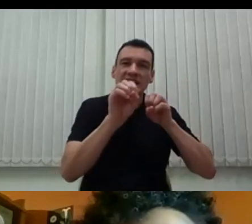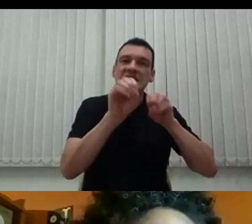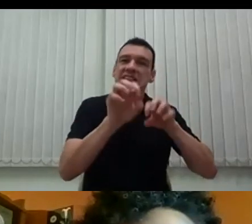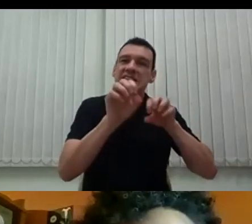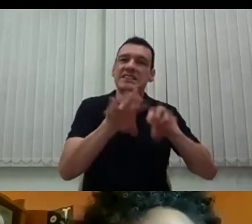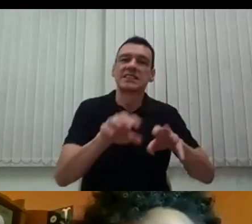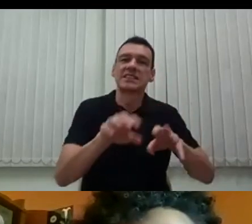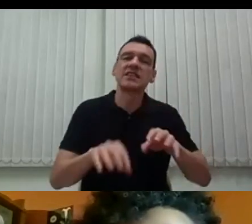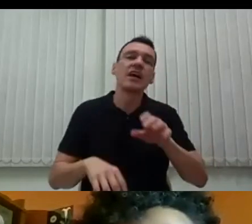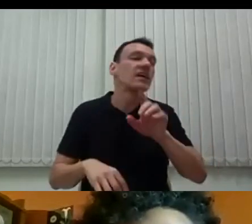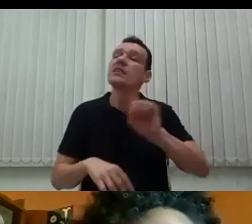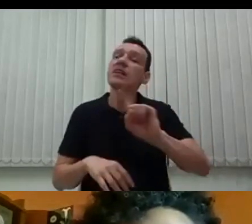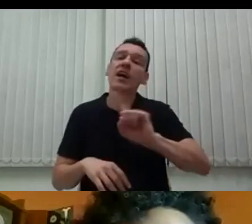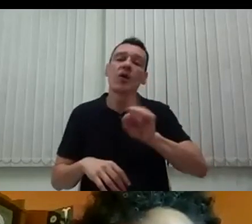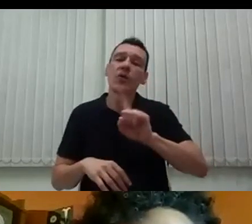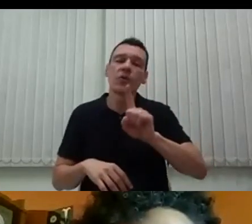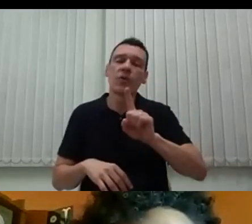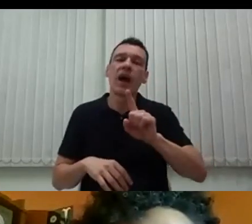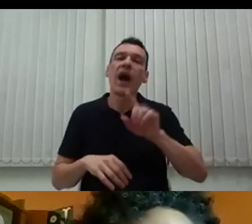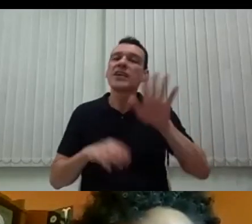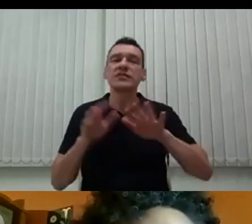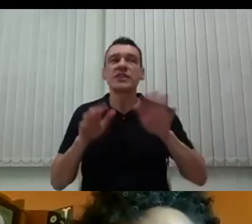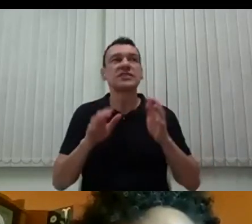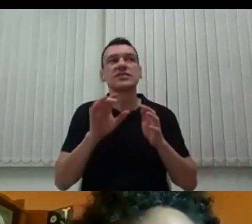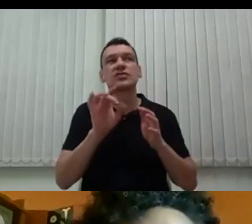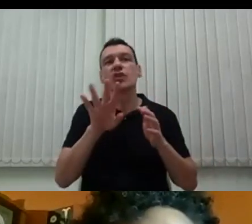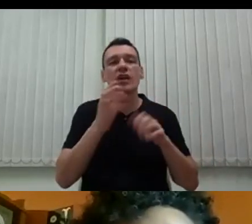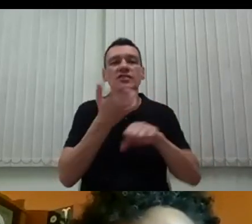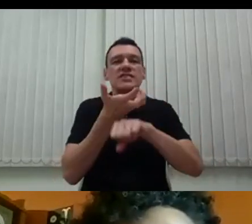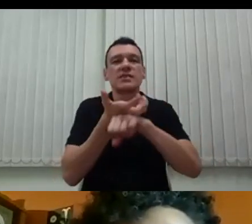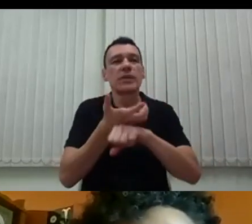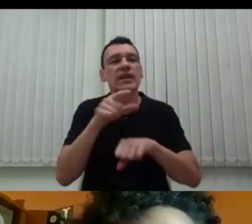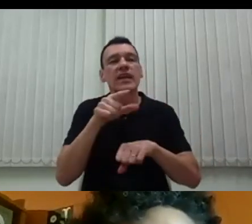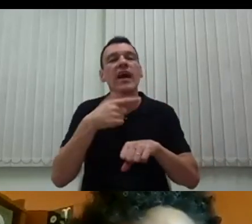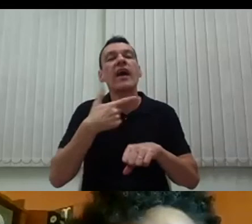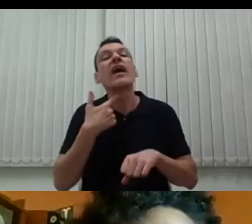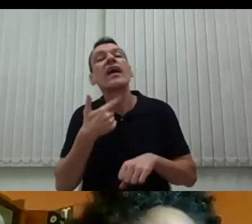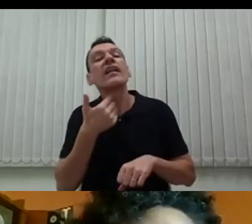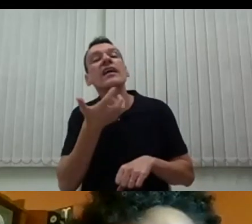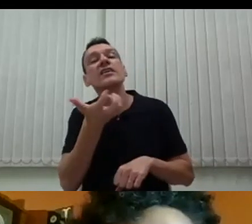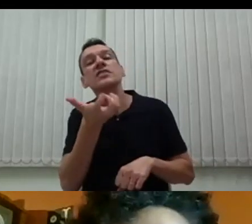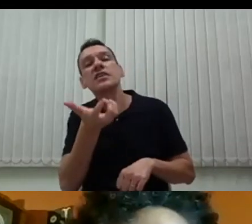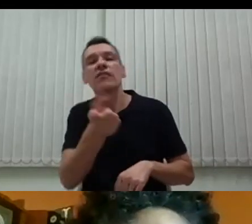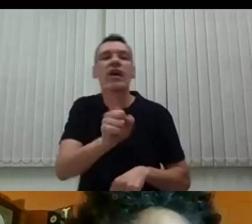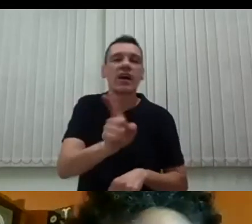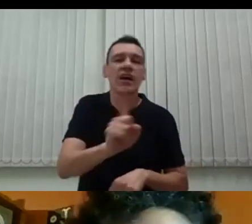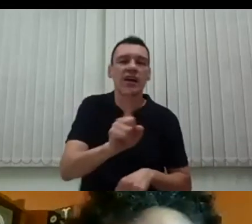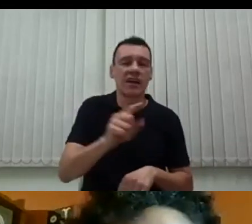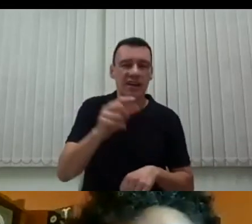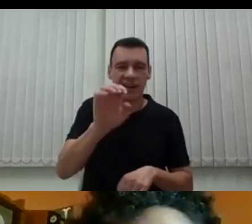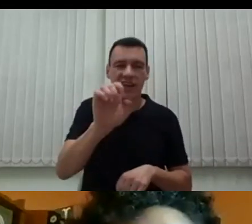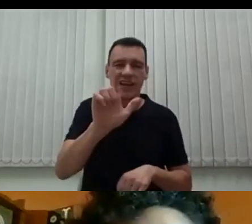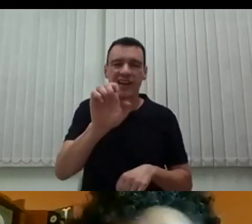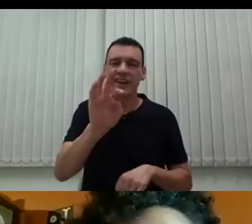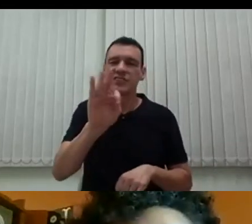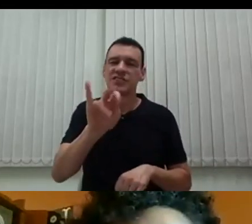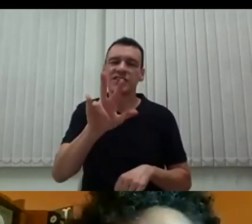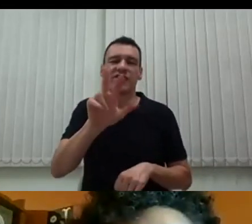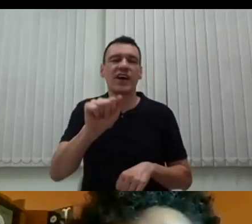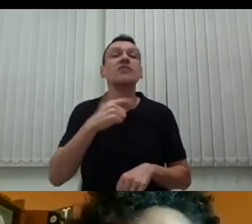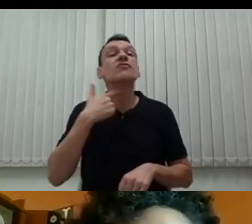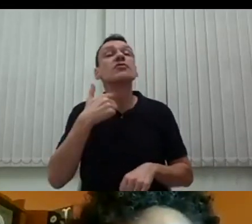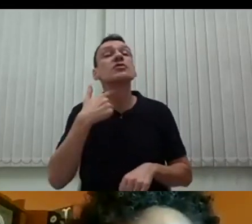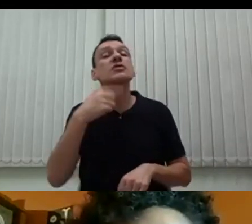Como eletiva. Como, né? Ou quando são trabalhadas em alguma disciplina, são poucas as eletivas com a